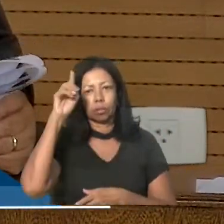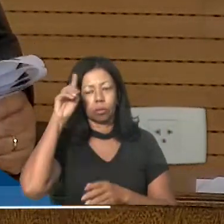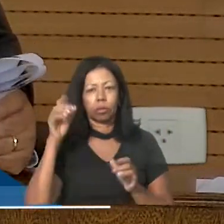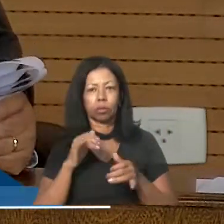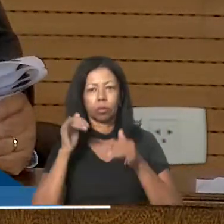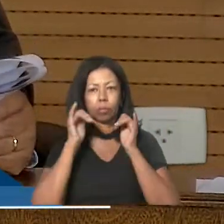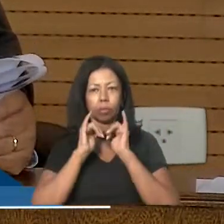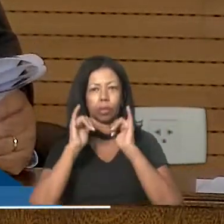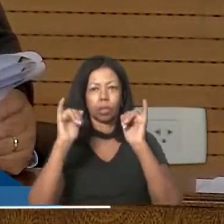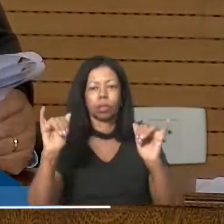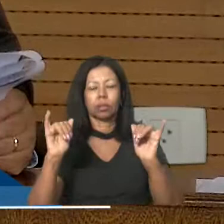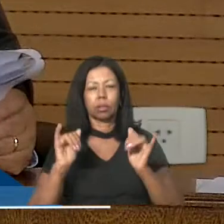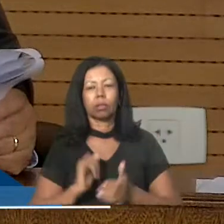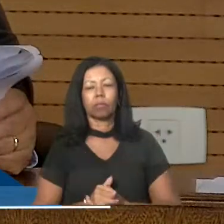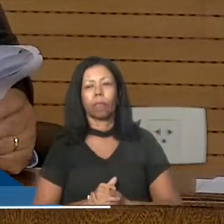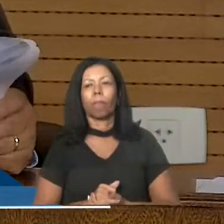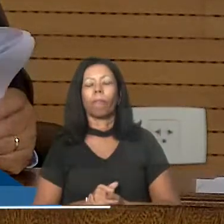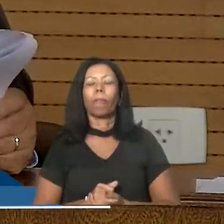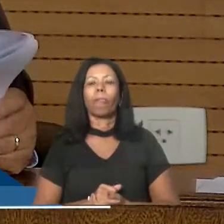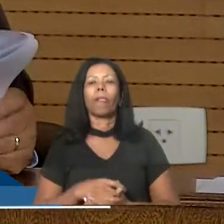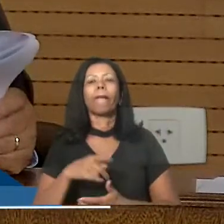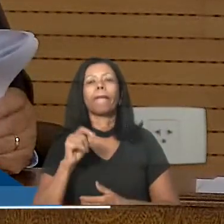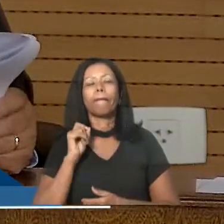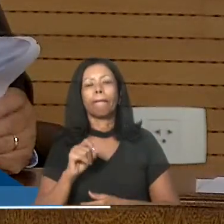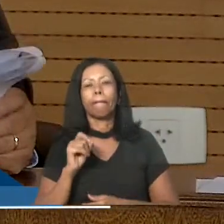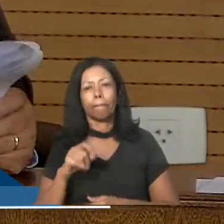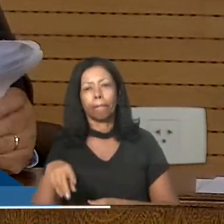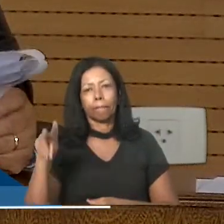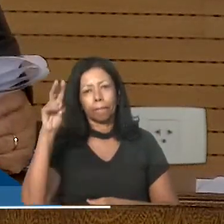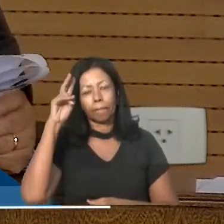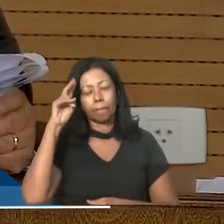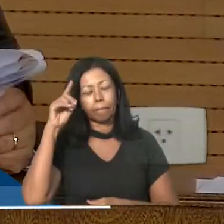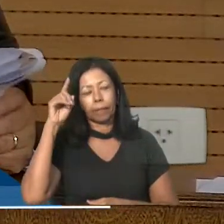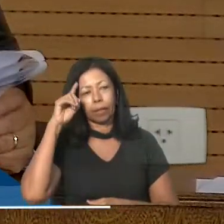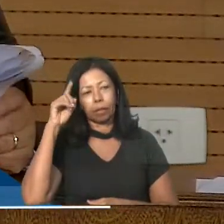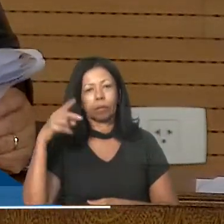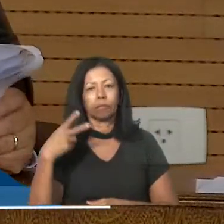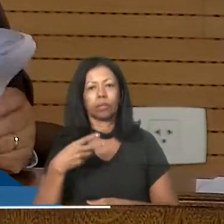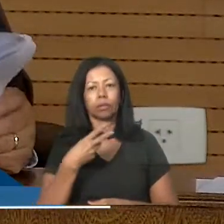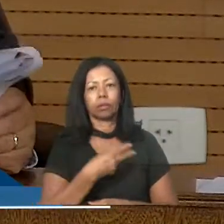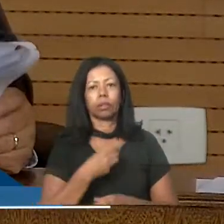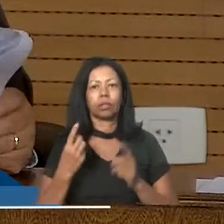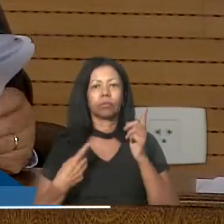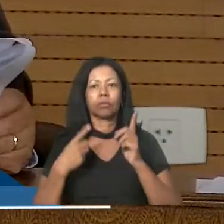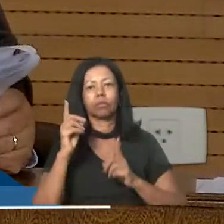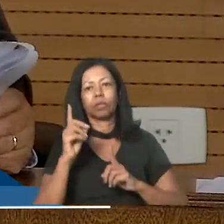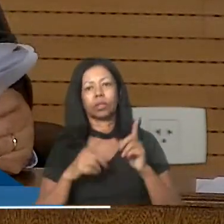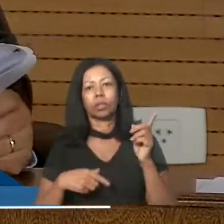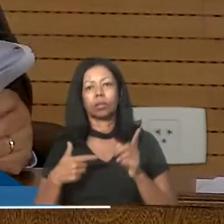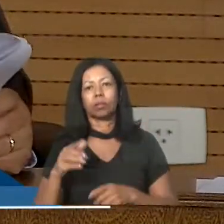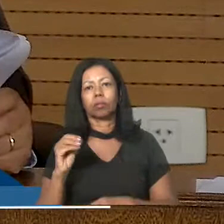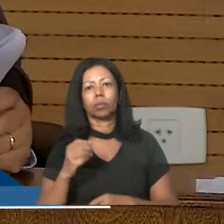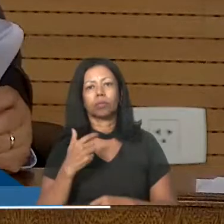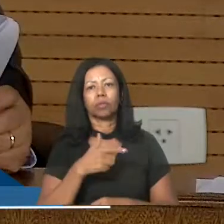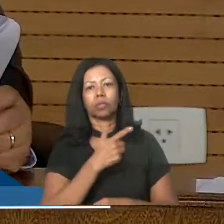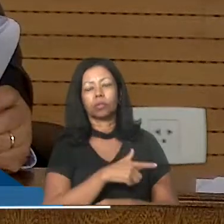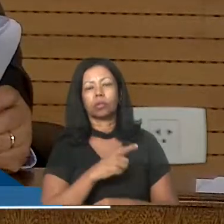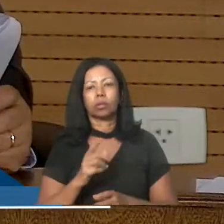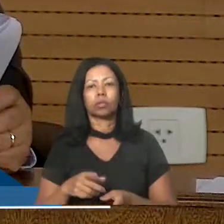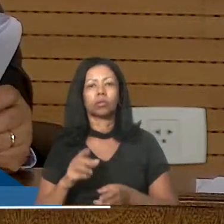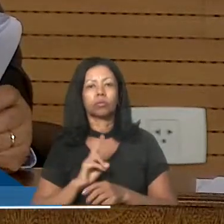publicação, retroagindo seus efeitos a 23 de fevereiro de 2022, diante do vencimento do prazo do